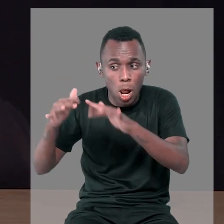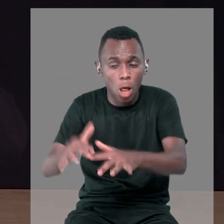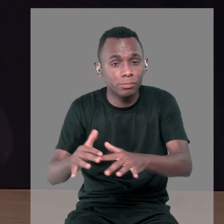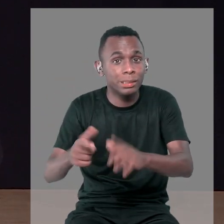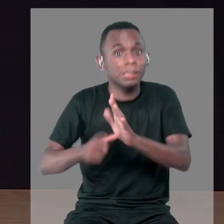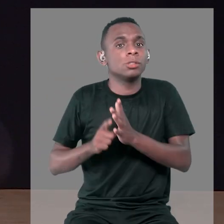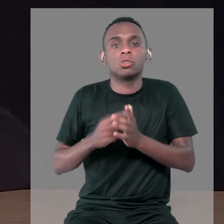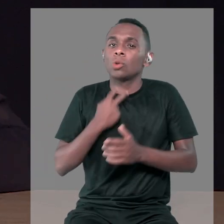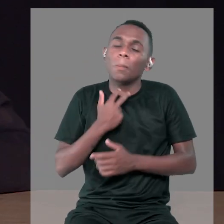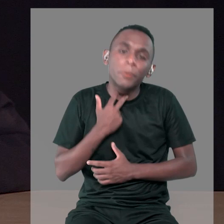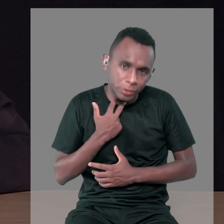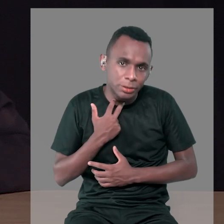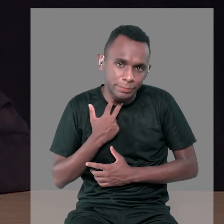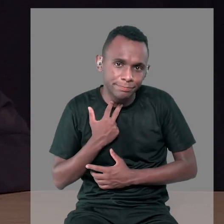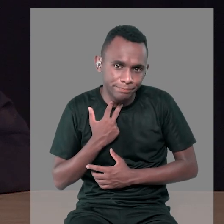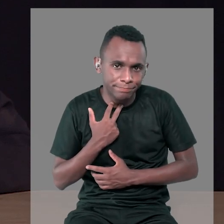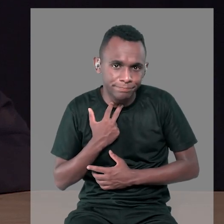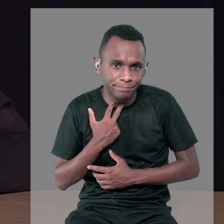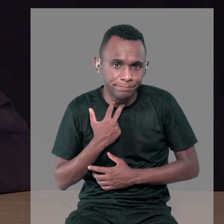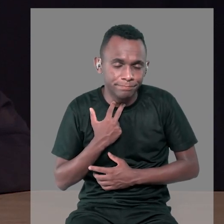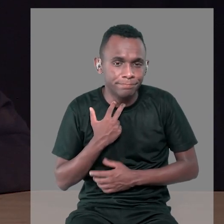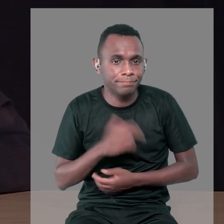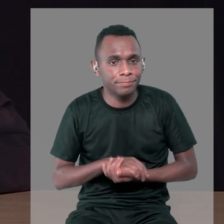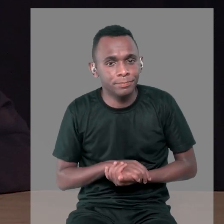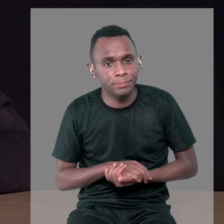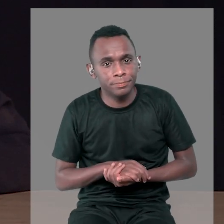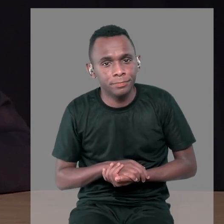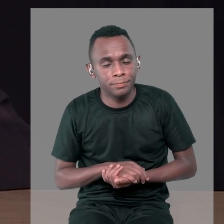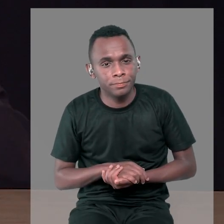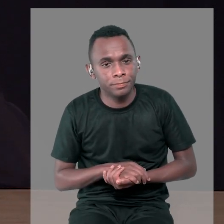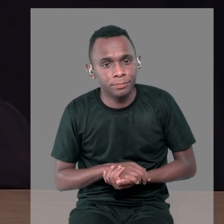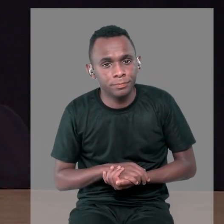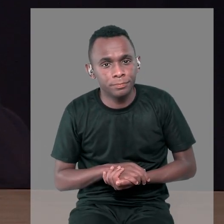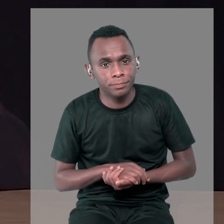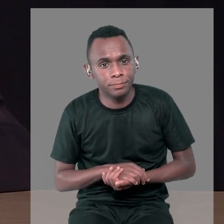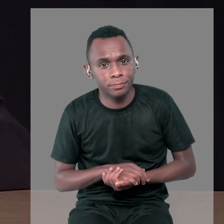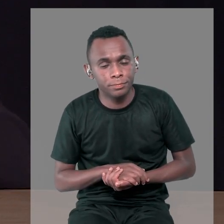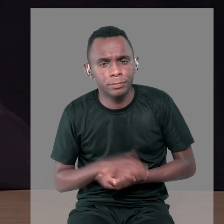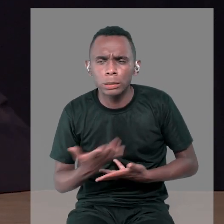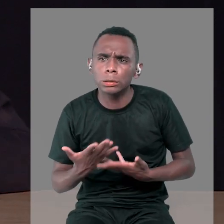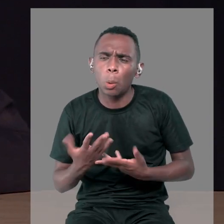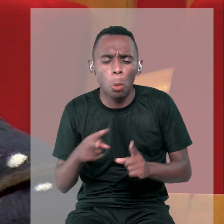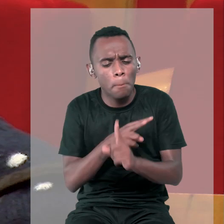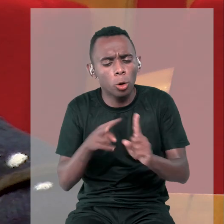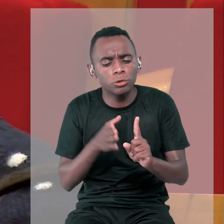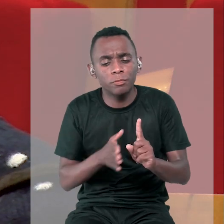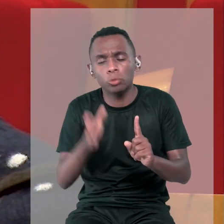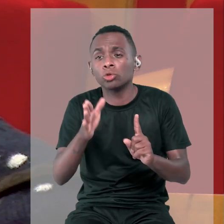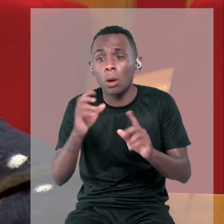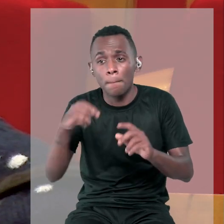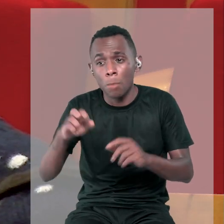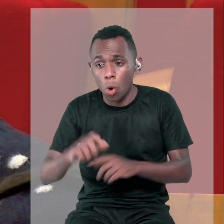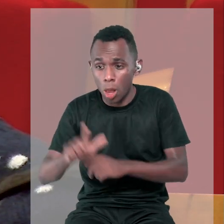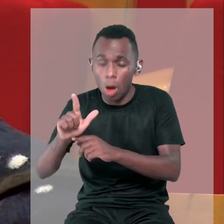internacional flagrante. Então, De um ponto de vista estritamente moral, é